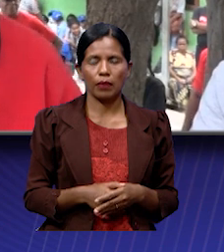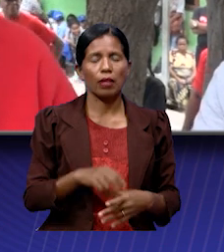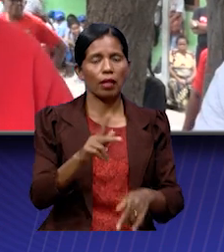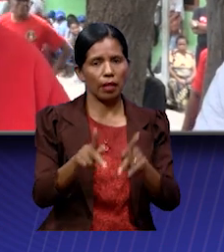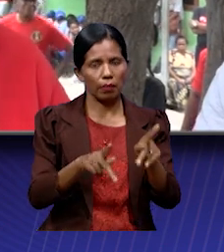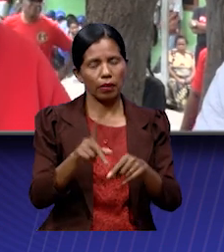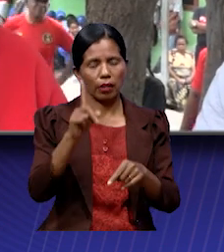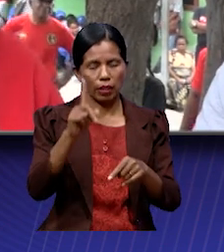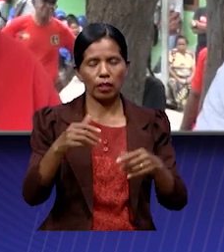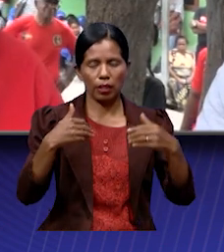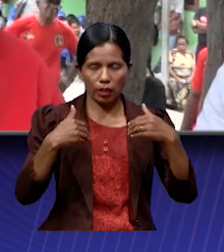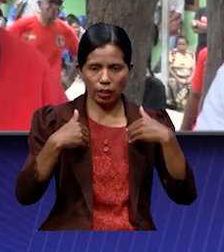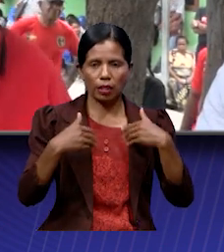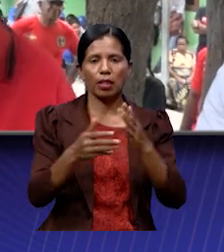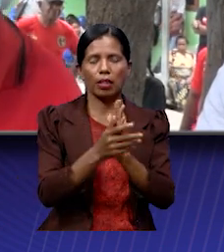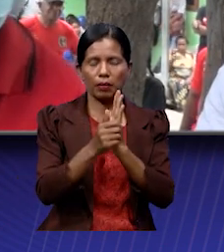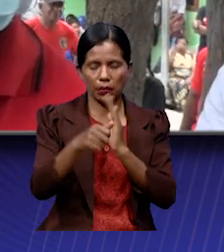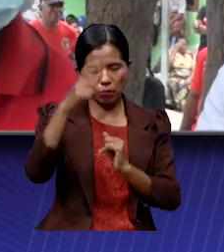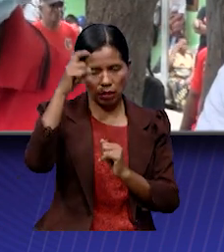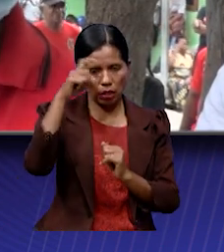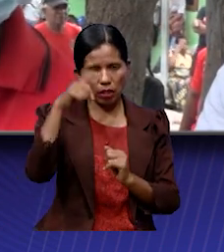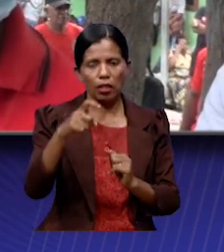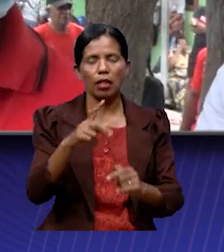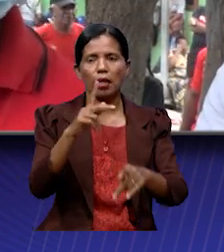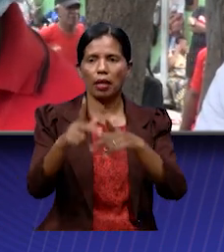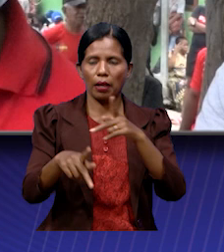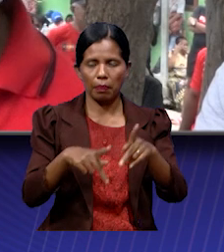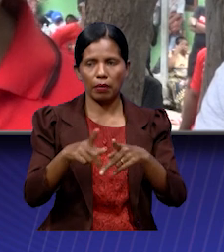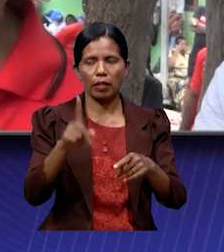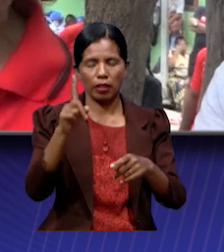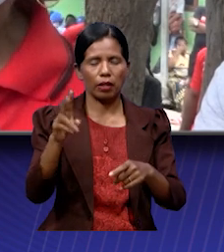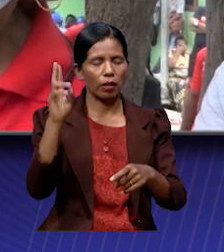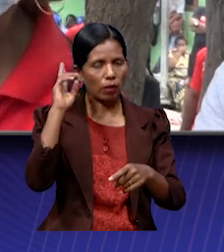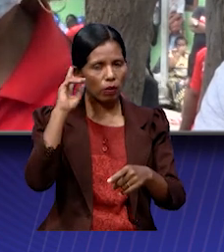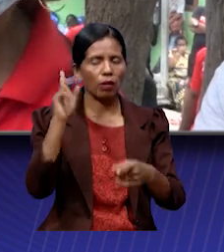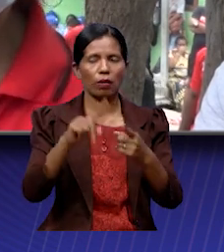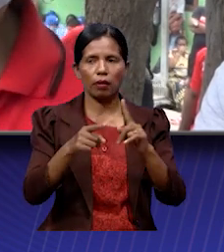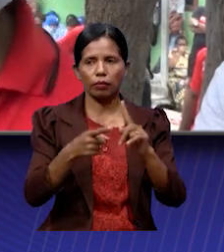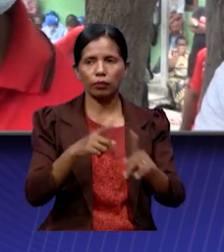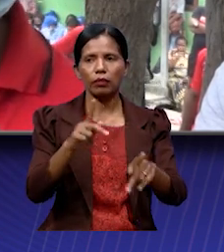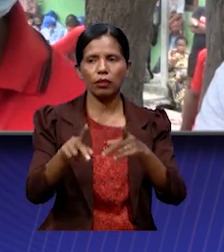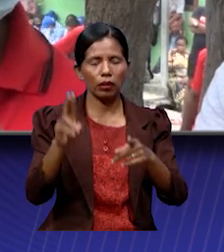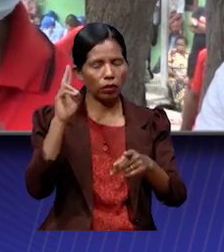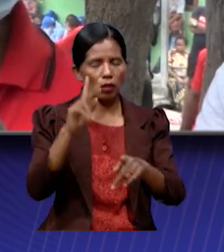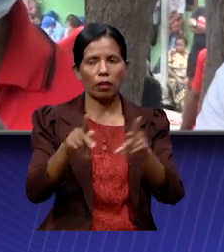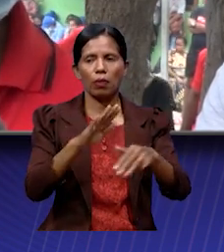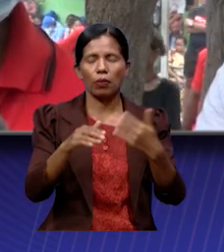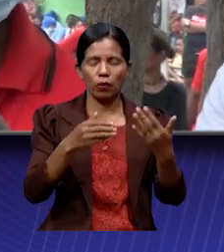é maida que iha duni capacidade, é maida que iha Rona malu, Rona emhutu ni